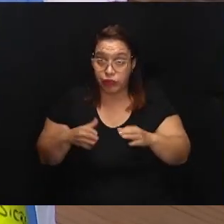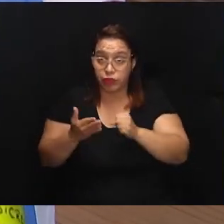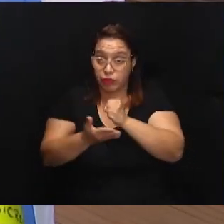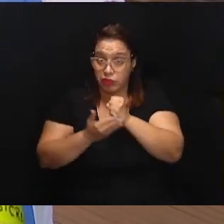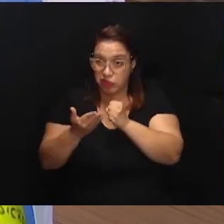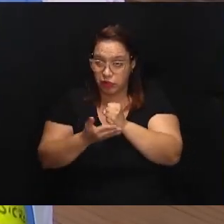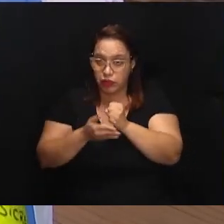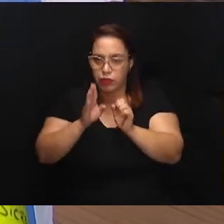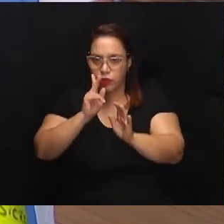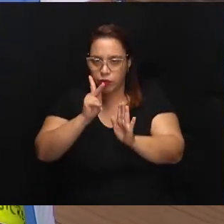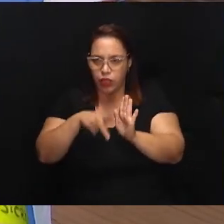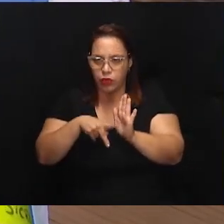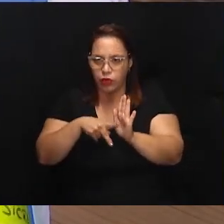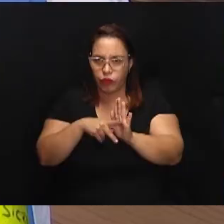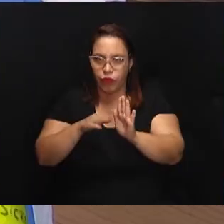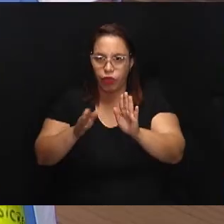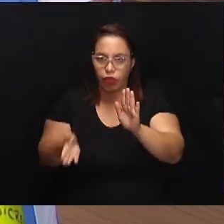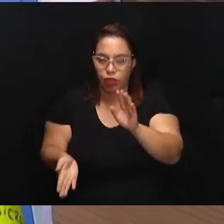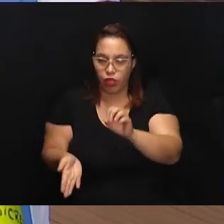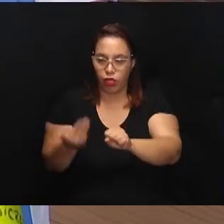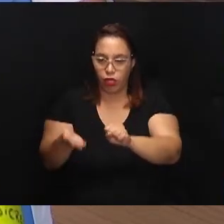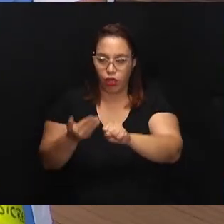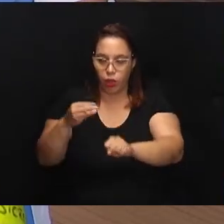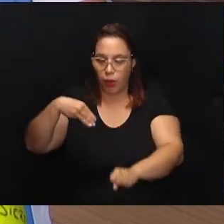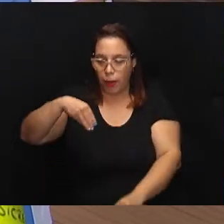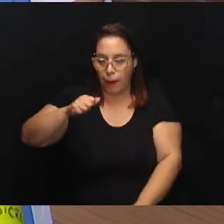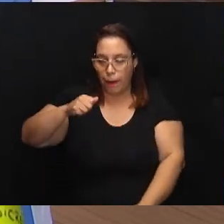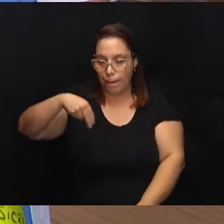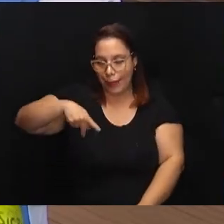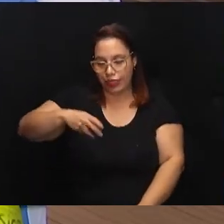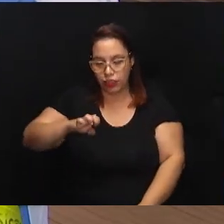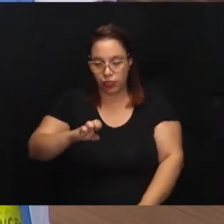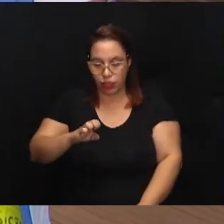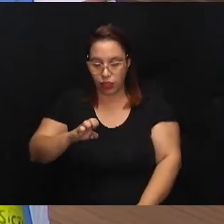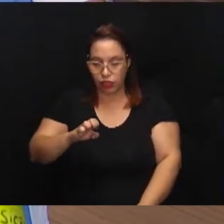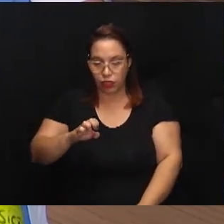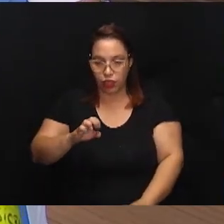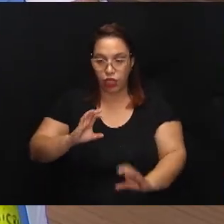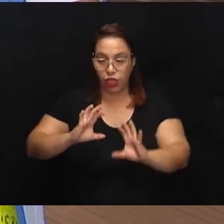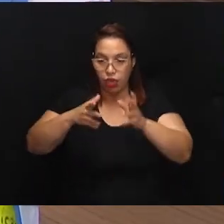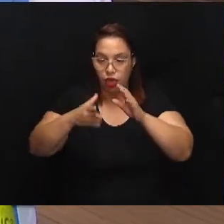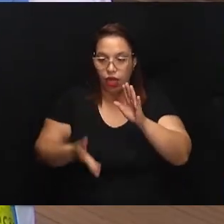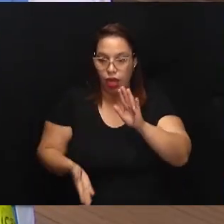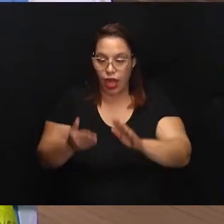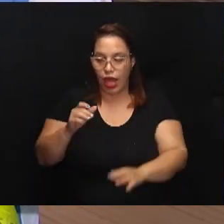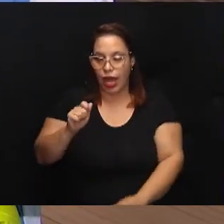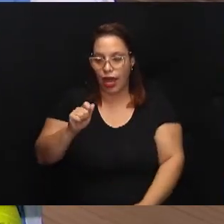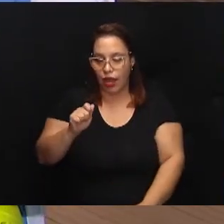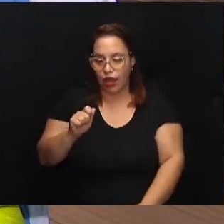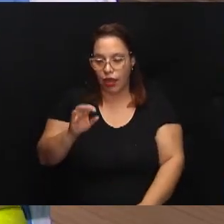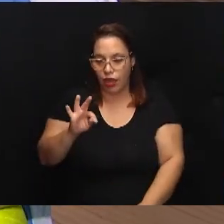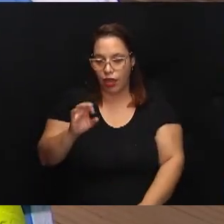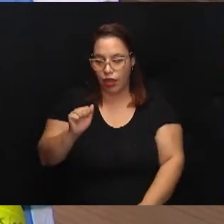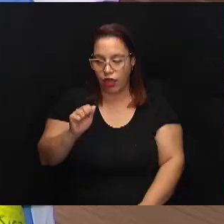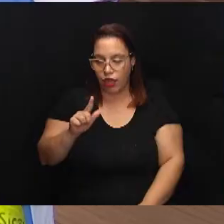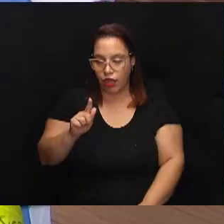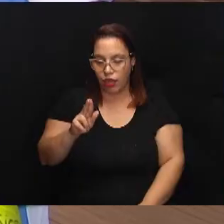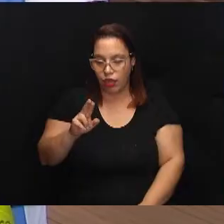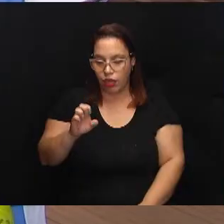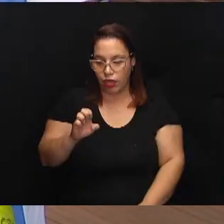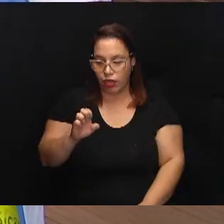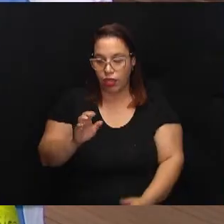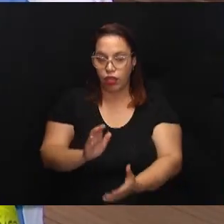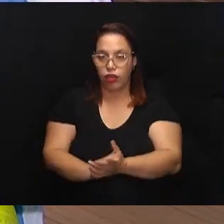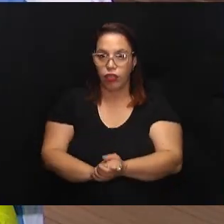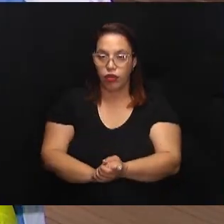fundamentos assim, principais, toque, manchete, ataque. E dentro do toque e manchete, a gente pode